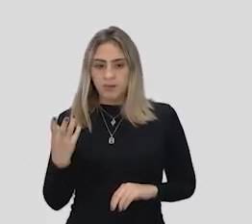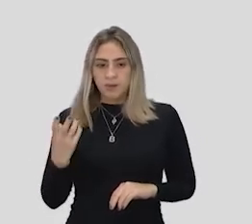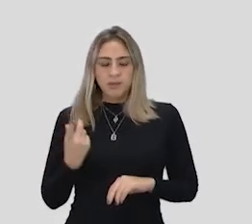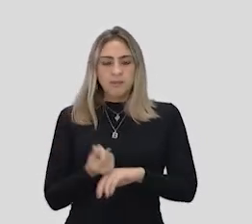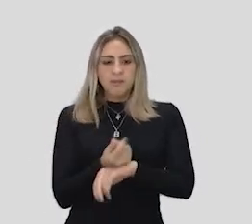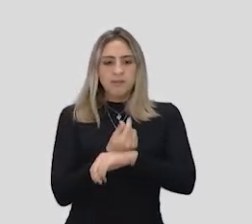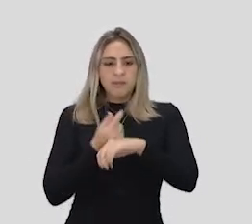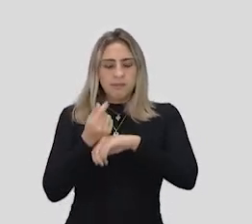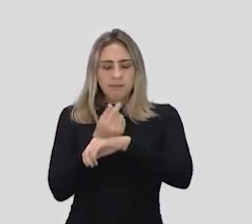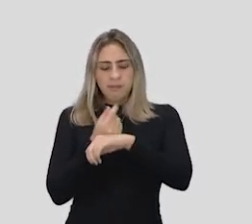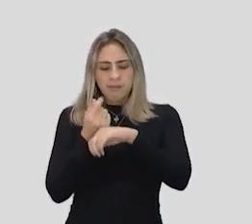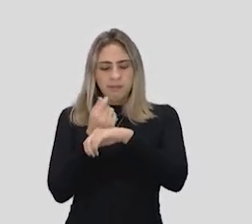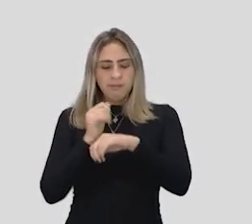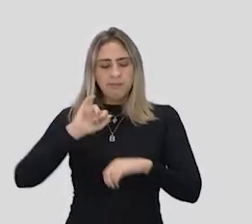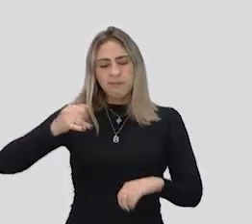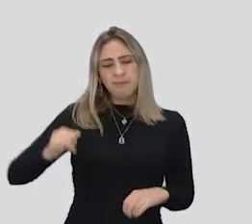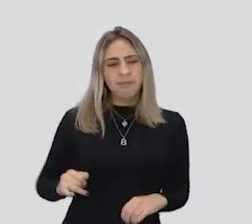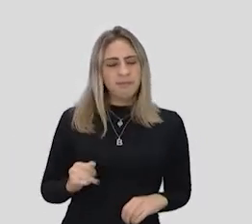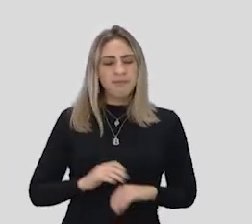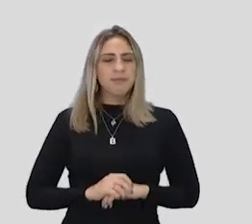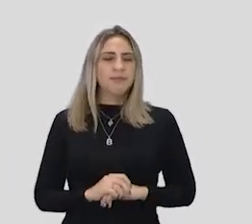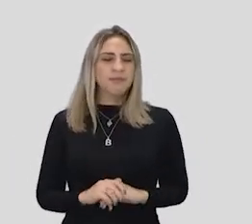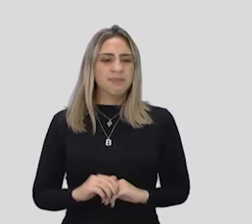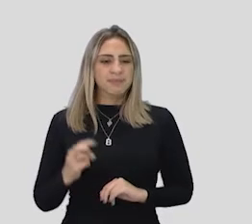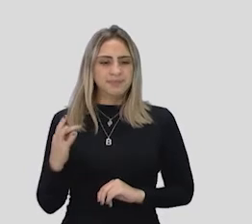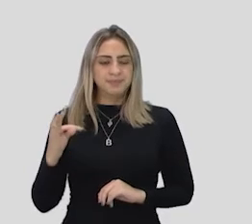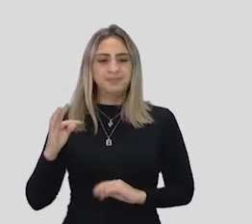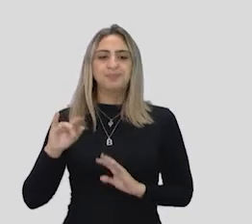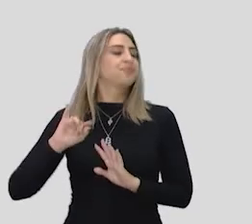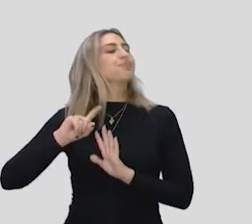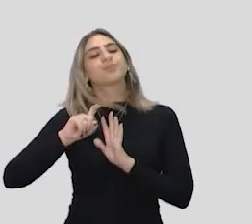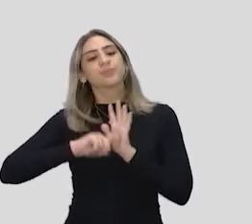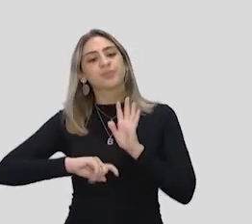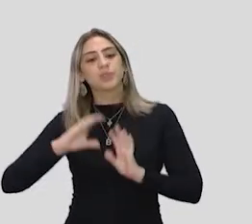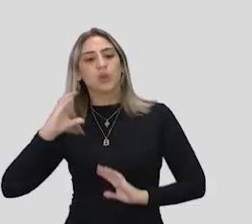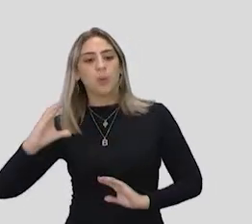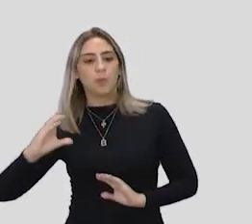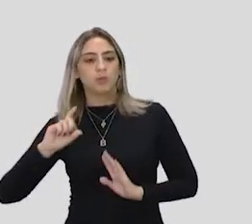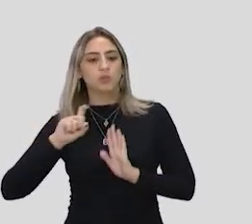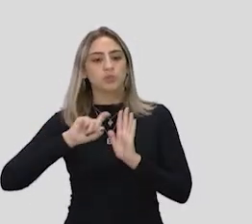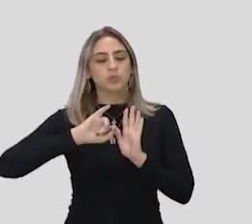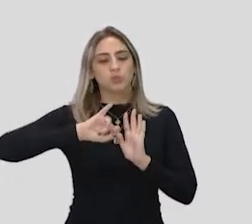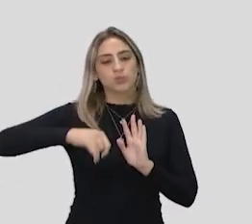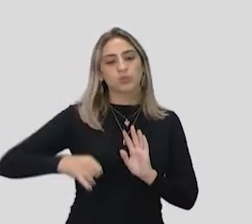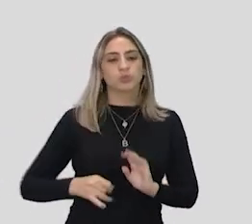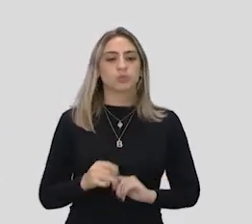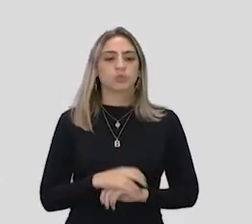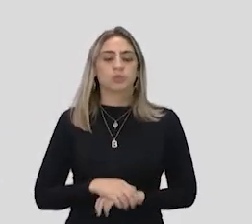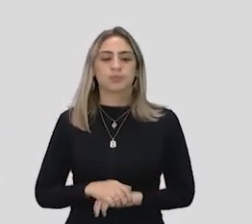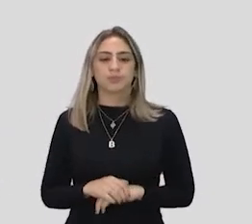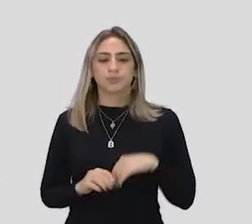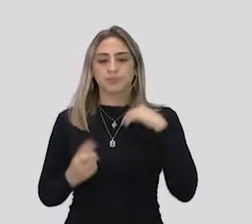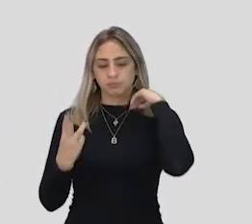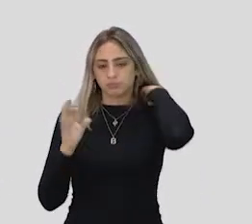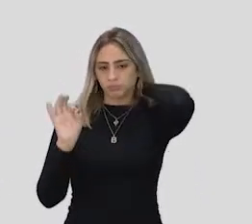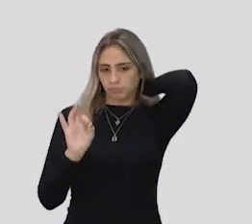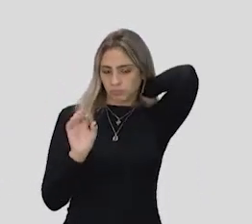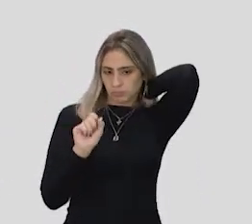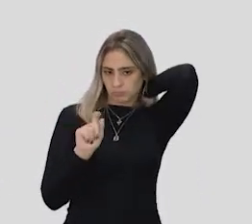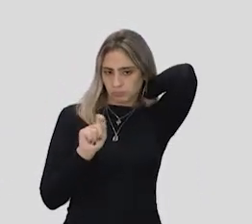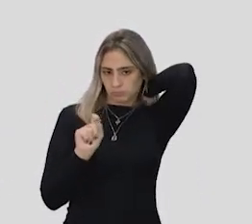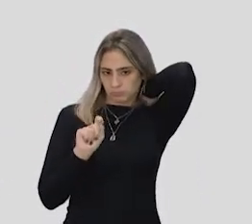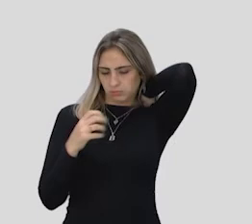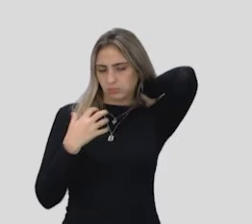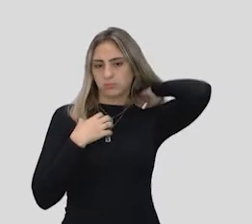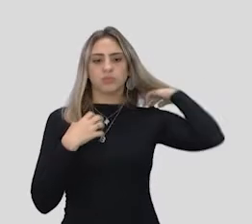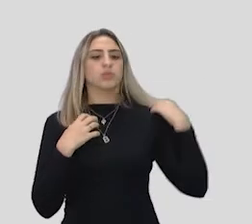juro composto com uma taxa de 3% ao mês, né? A um mês aqui. Esse 3% a gente pode escrever na